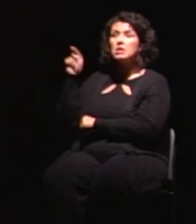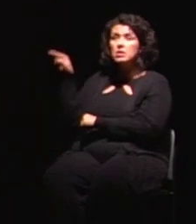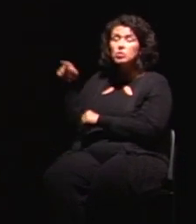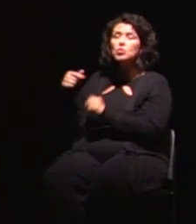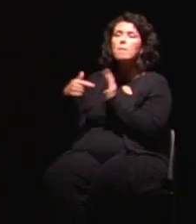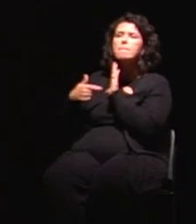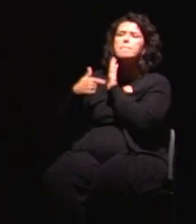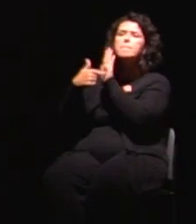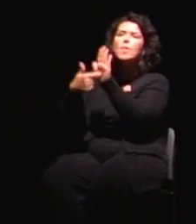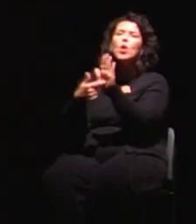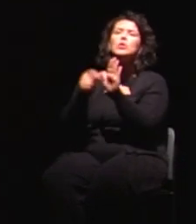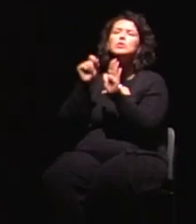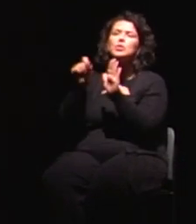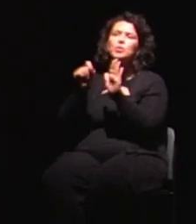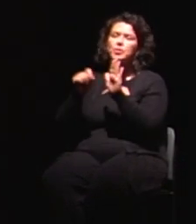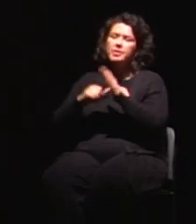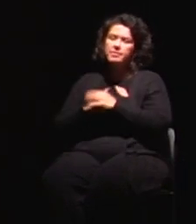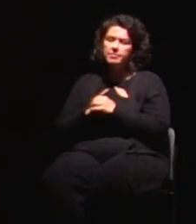possível